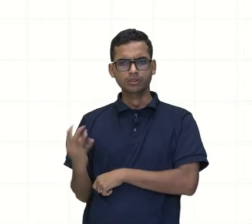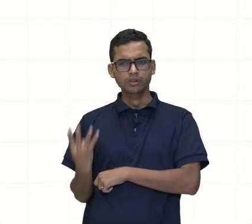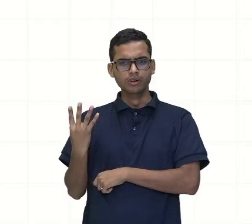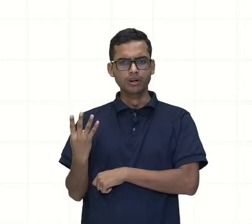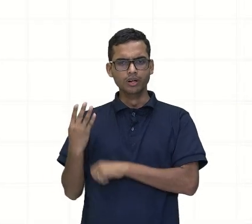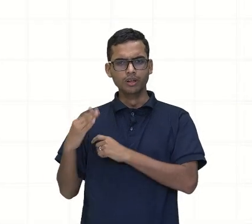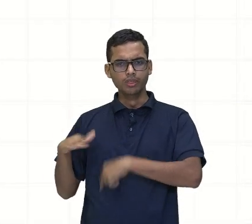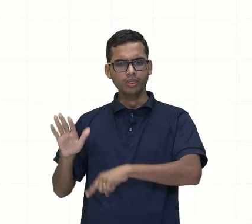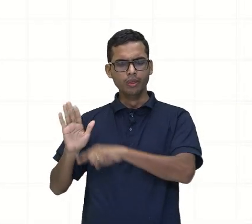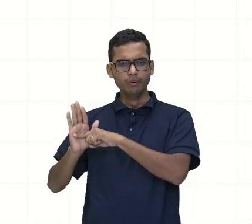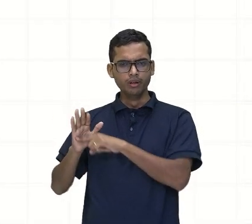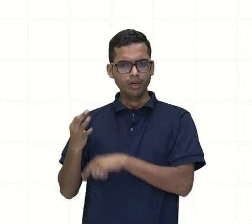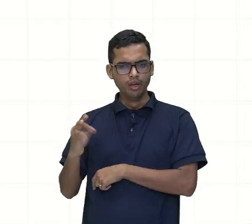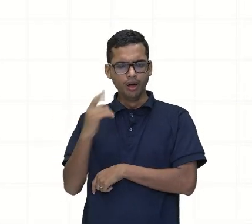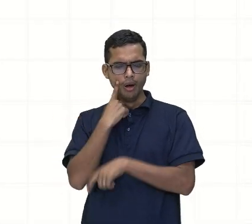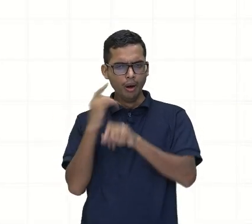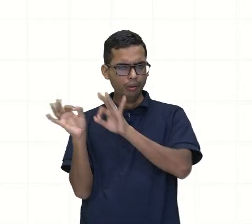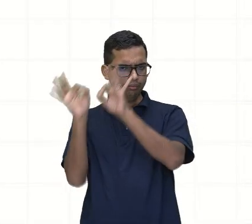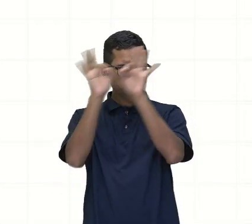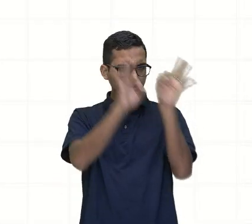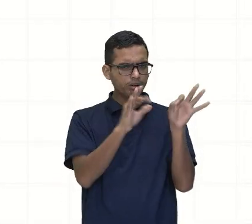distância do zero.